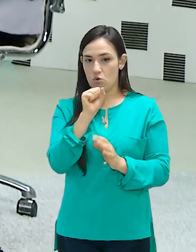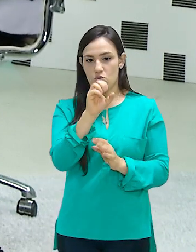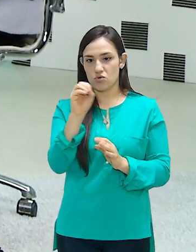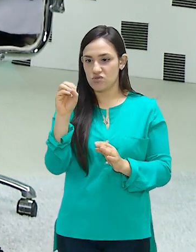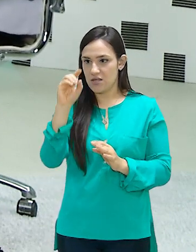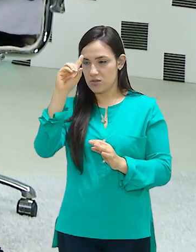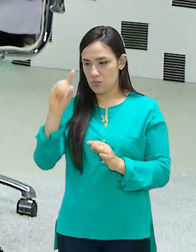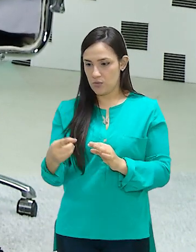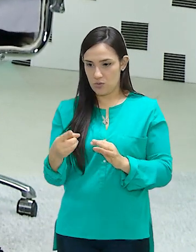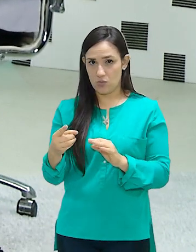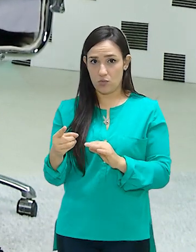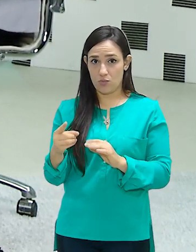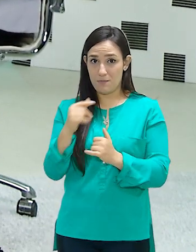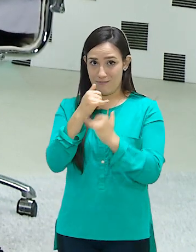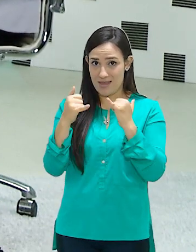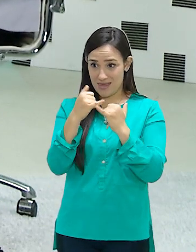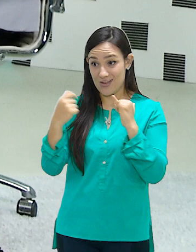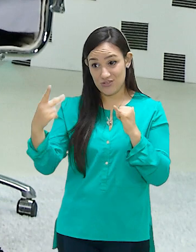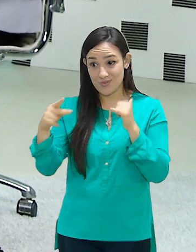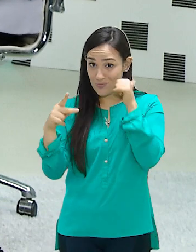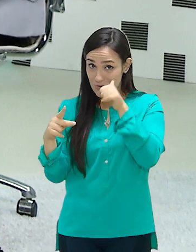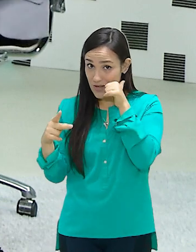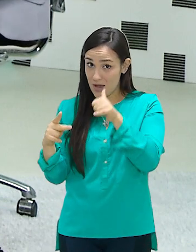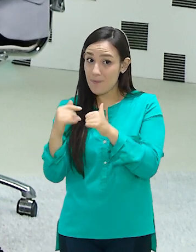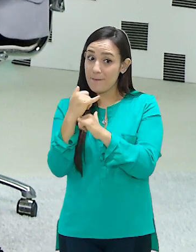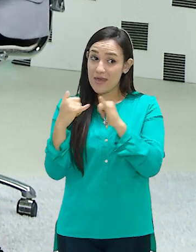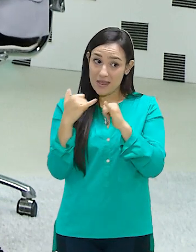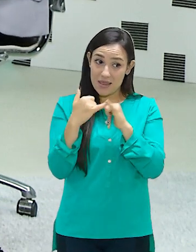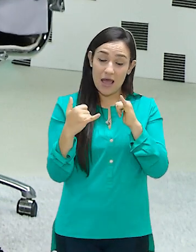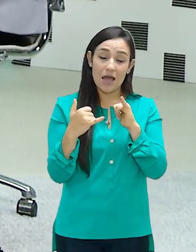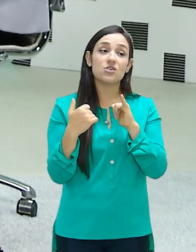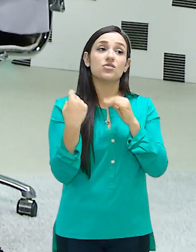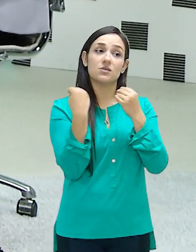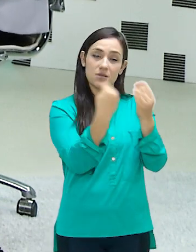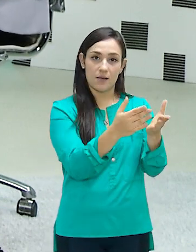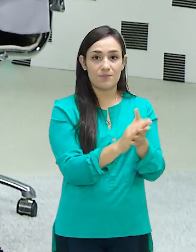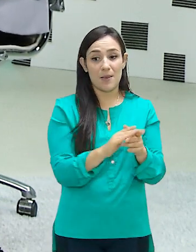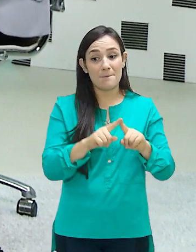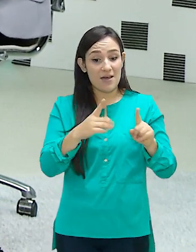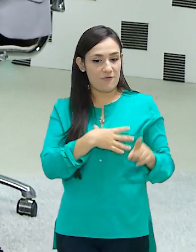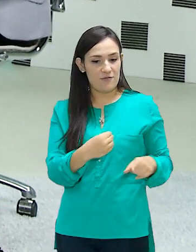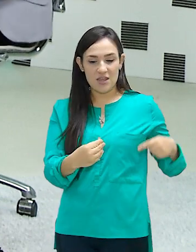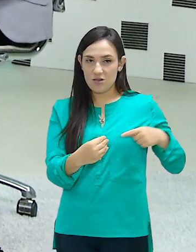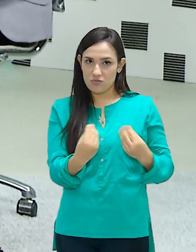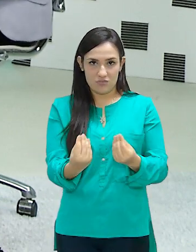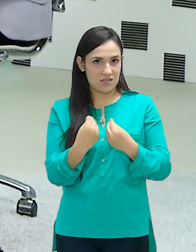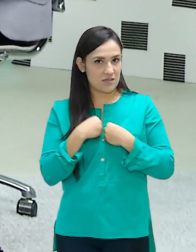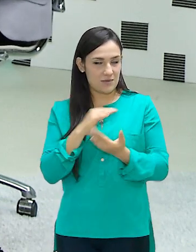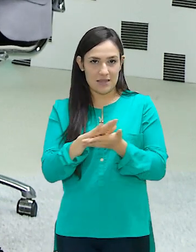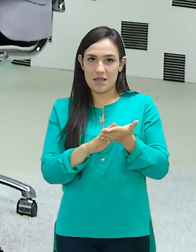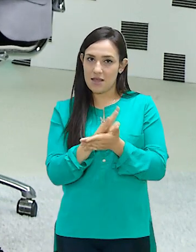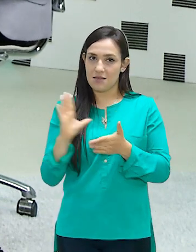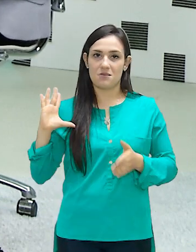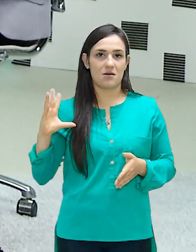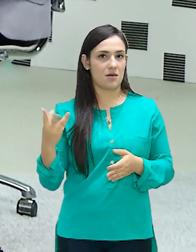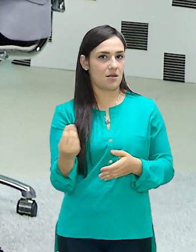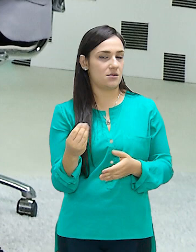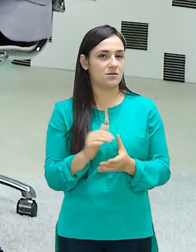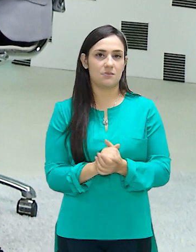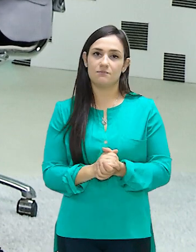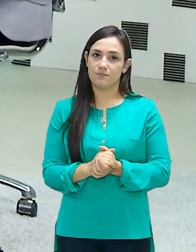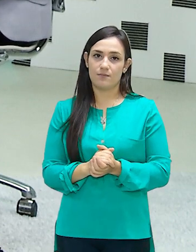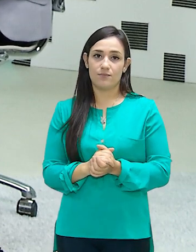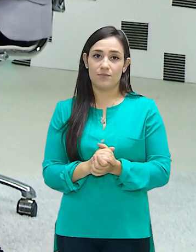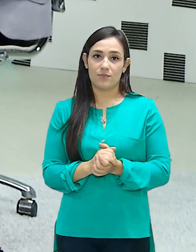Os herdeiros, que se ela tiver filhos com o falecido, esses herdeiros, esses filhos que não vão receber nada de herança, porque